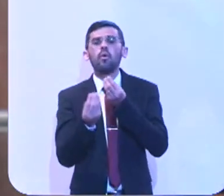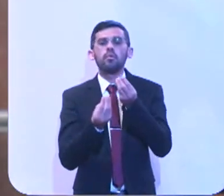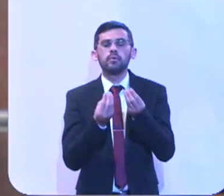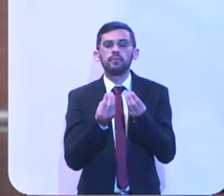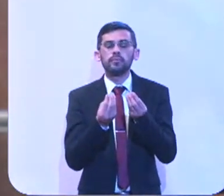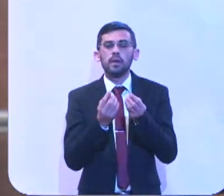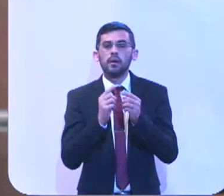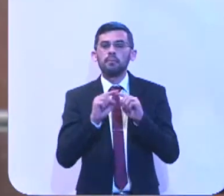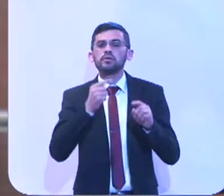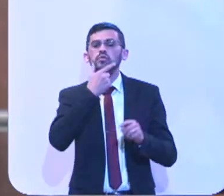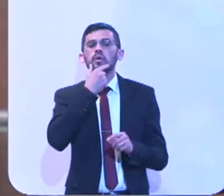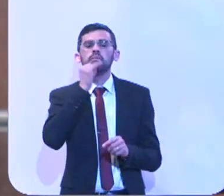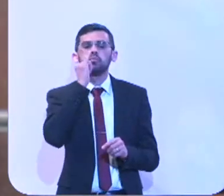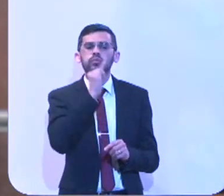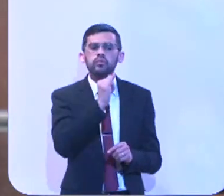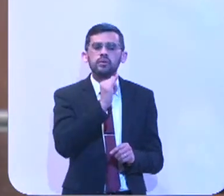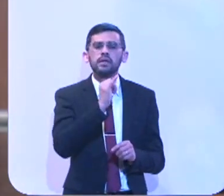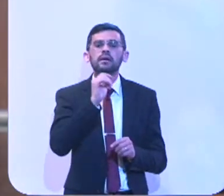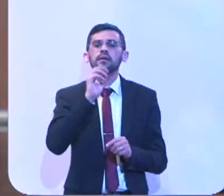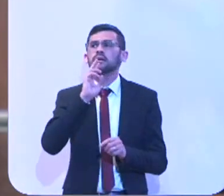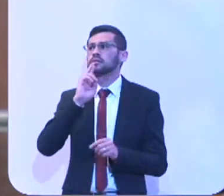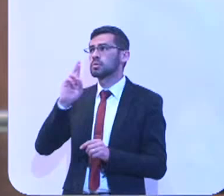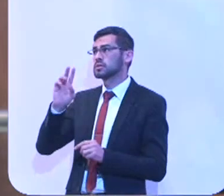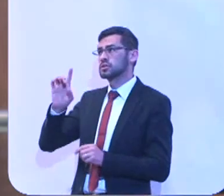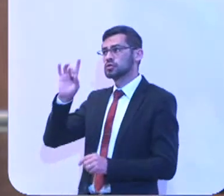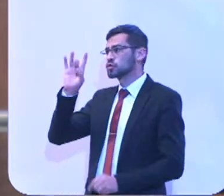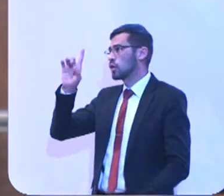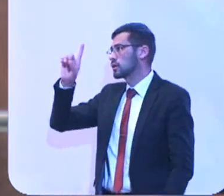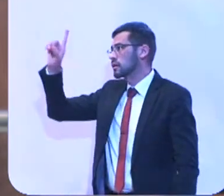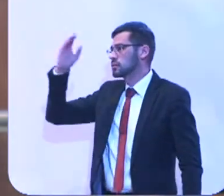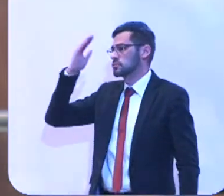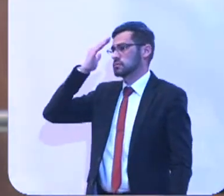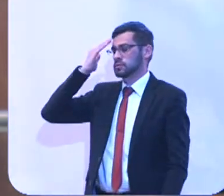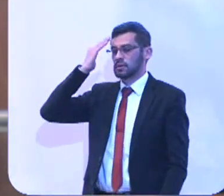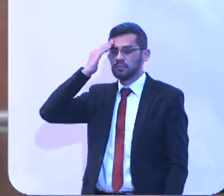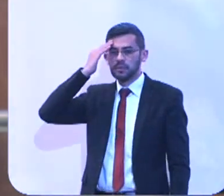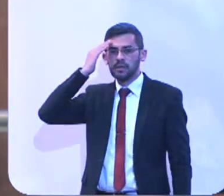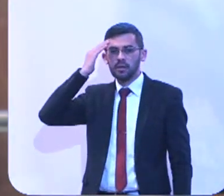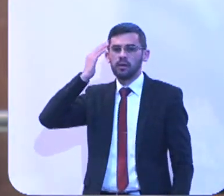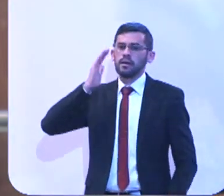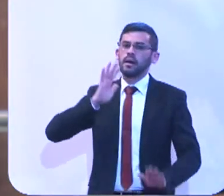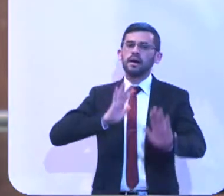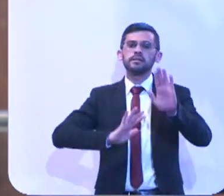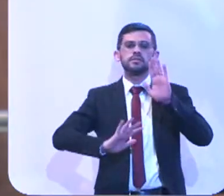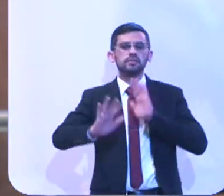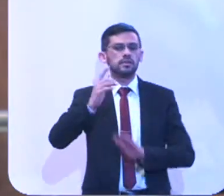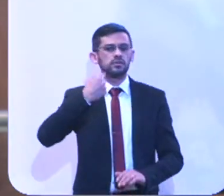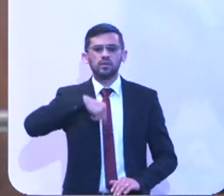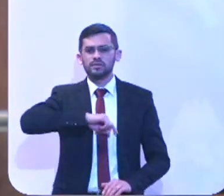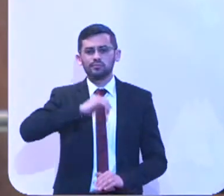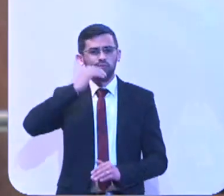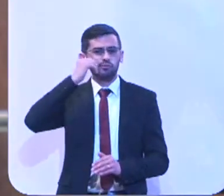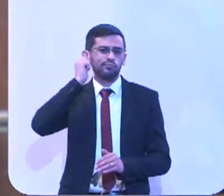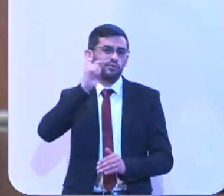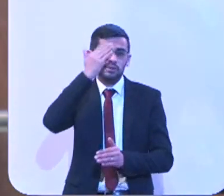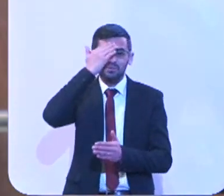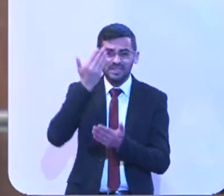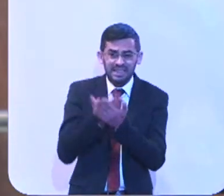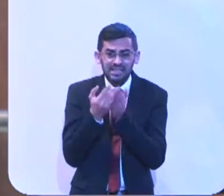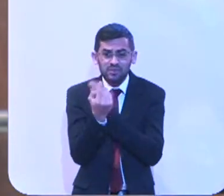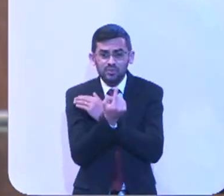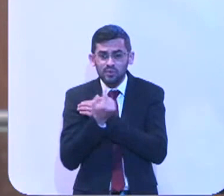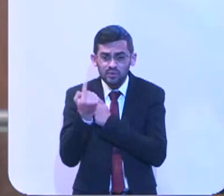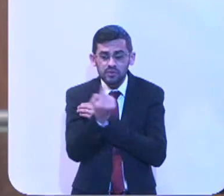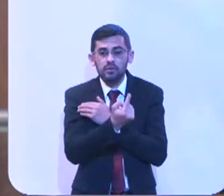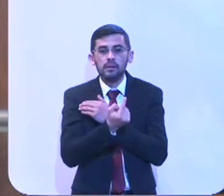Sabe, o profeta só diz: tu o sabes. Muitas vezes não conseguimos crer sozinhos. E